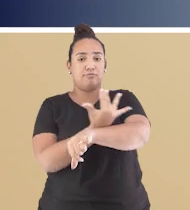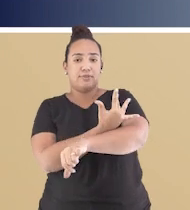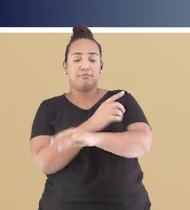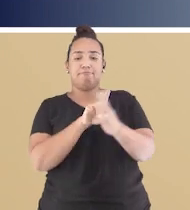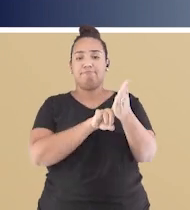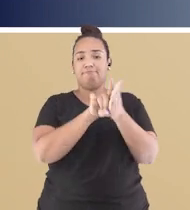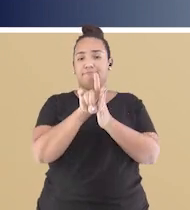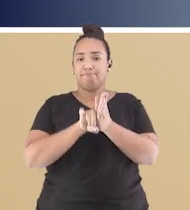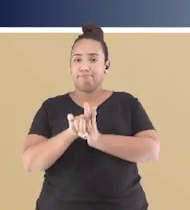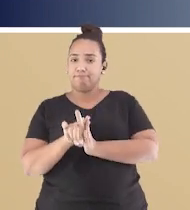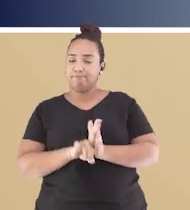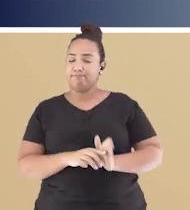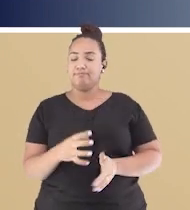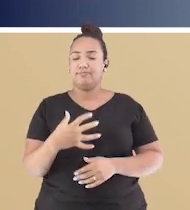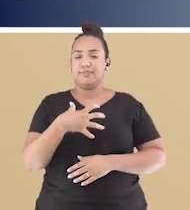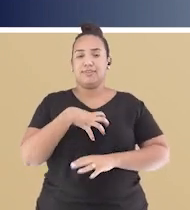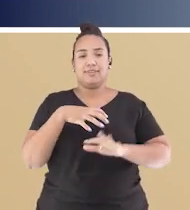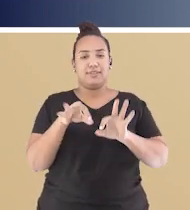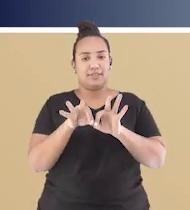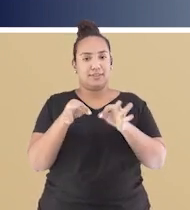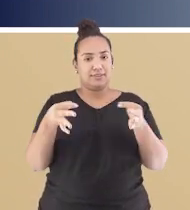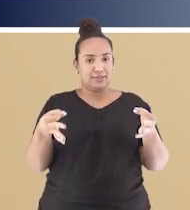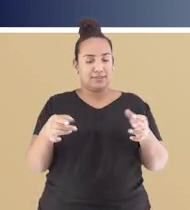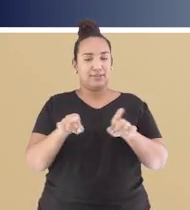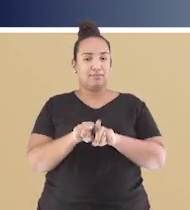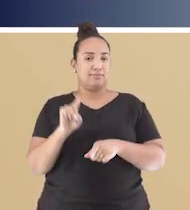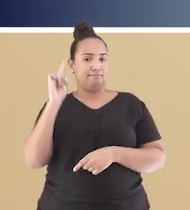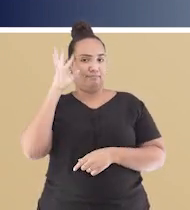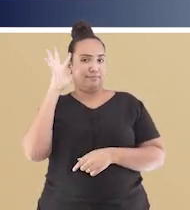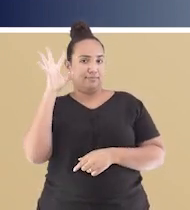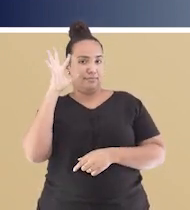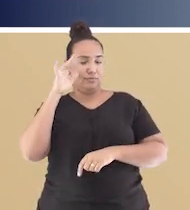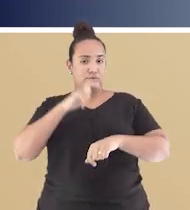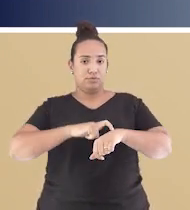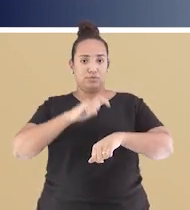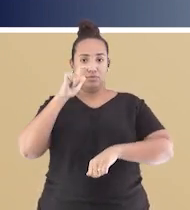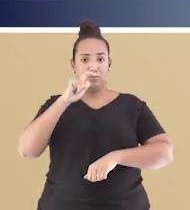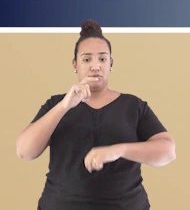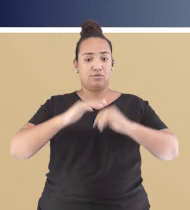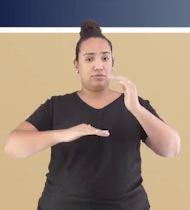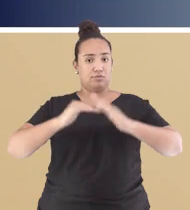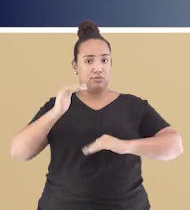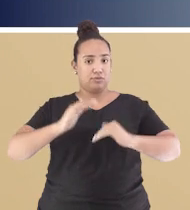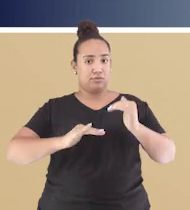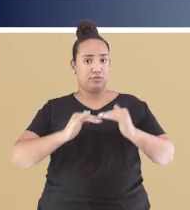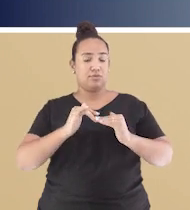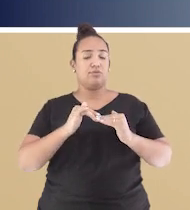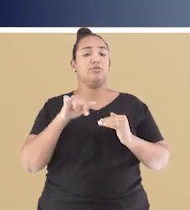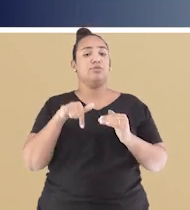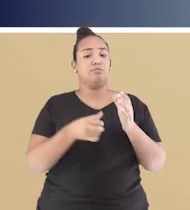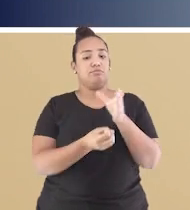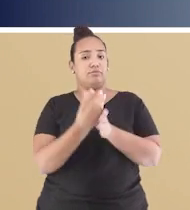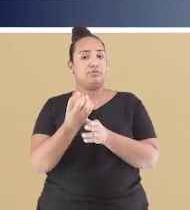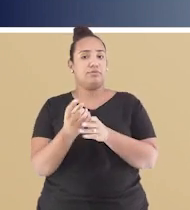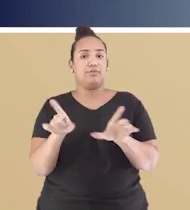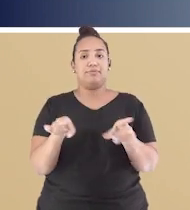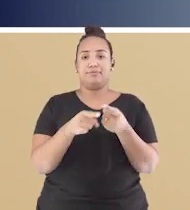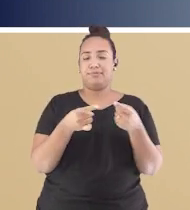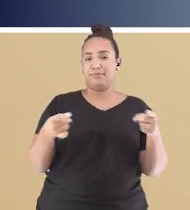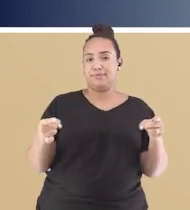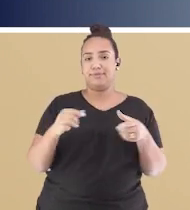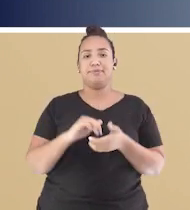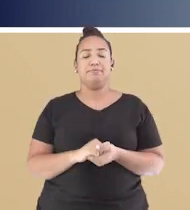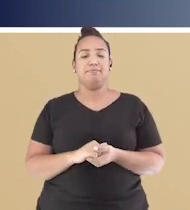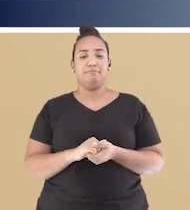como linguagem, mantendo uma atitude de busca pessoal e coletiva, articulando a percepção, a emoção, a